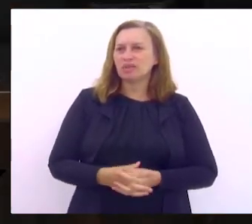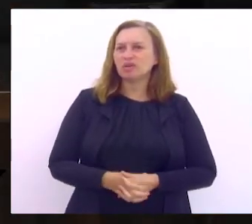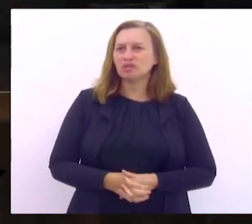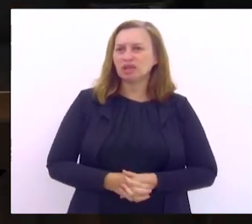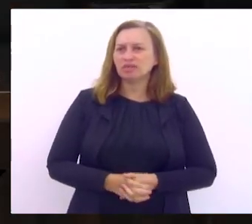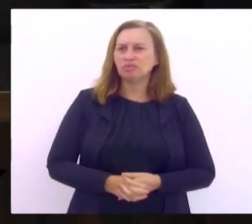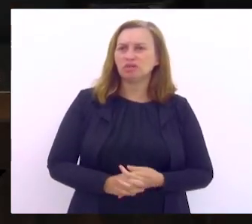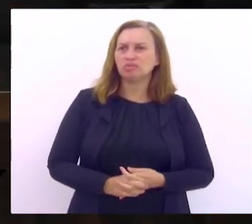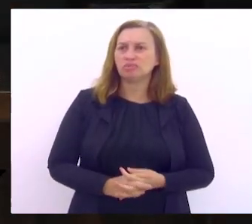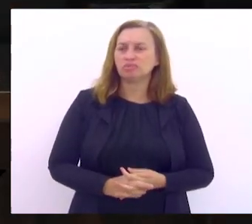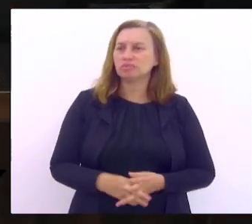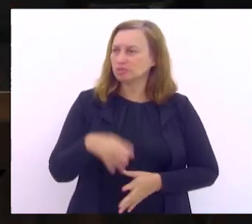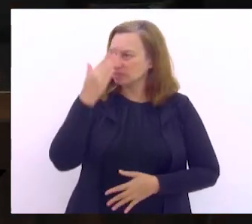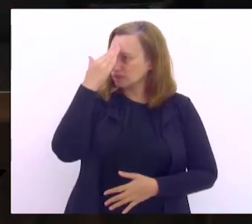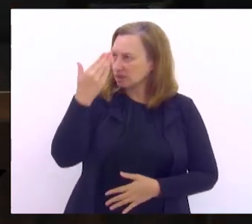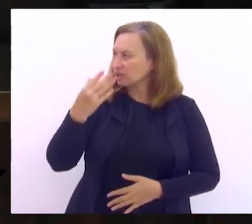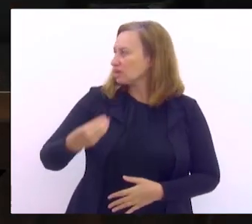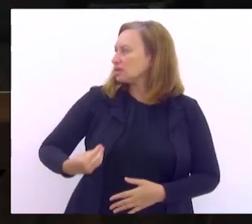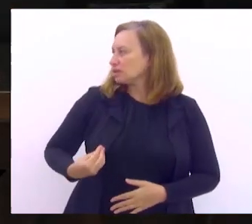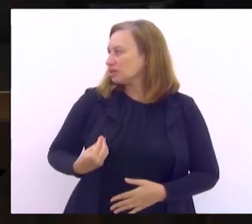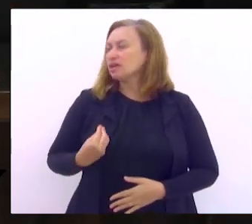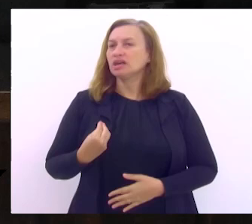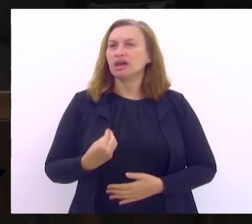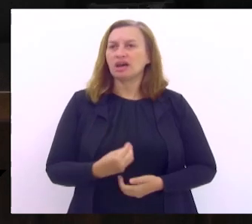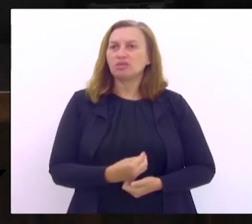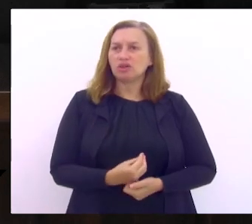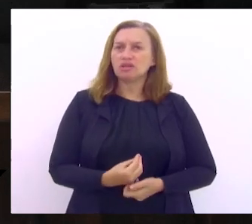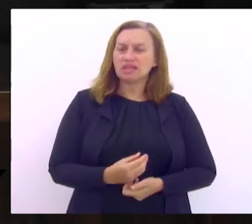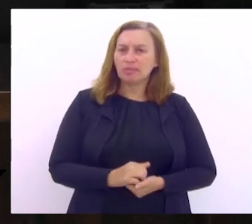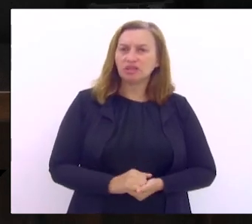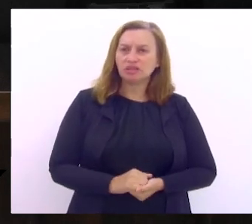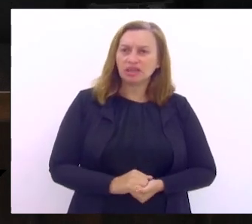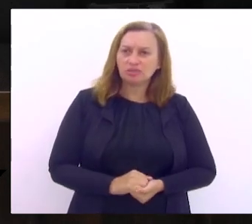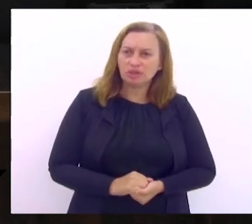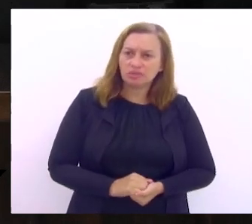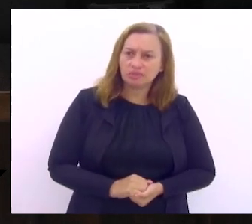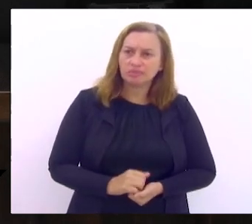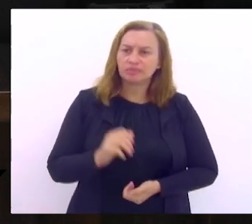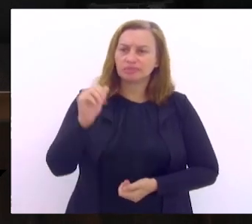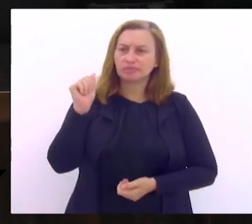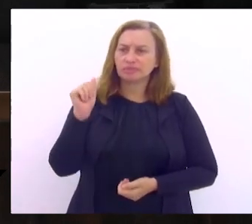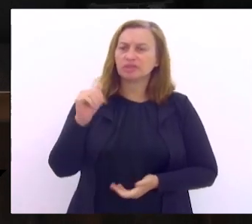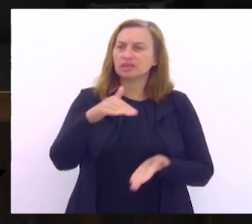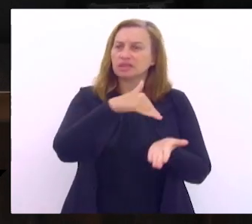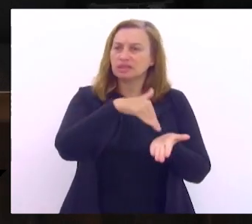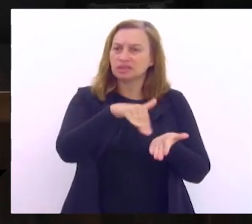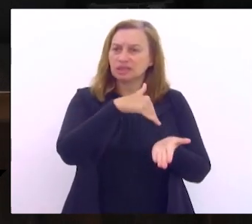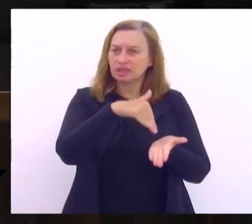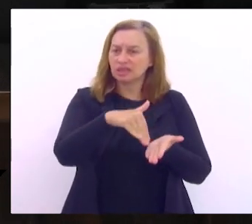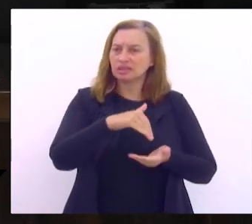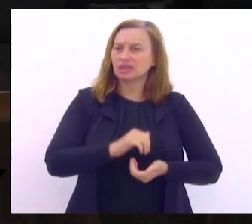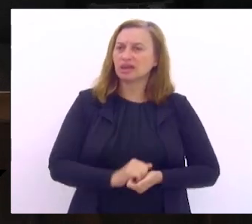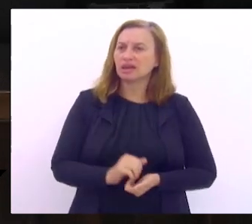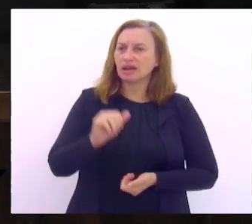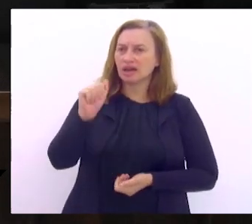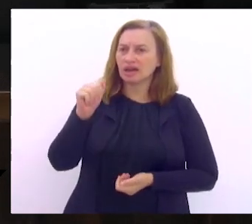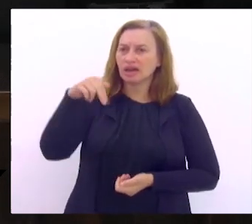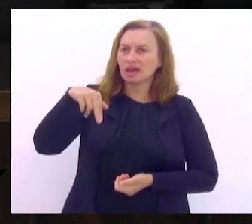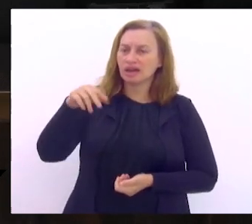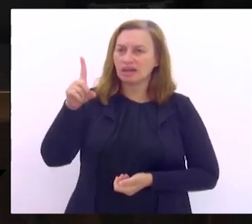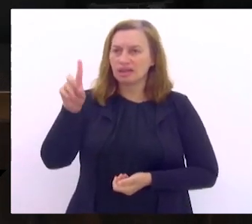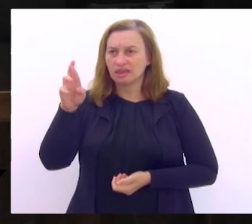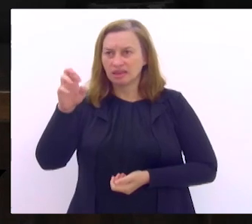Obrigado. Agradecer a presença aqui da senhora Andréia Matos, secretária de combate ao racismo da CUT